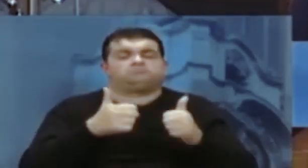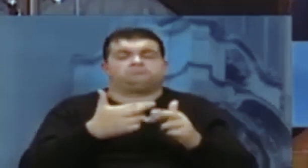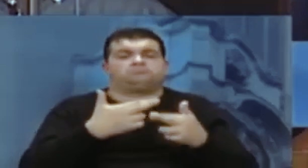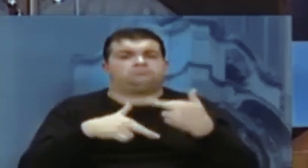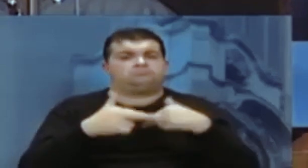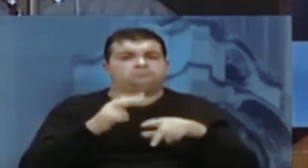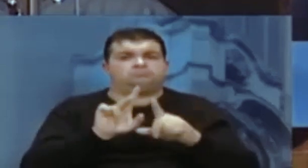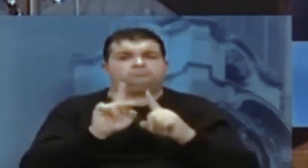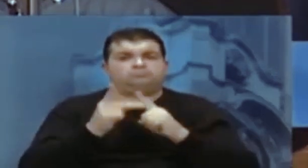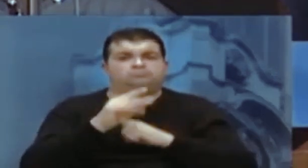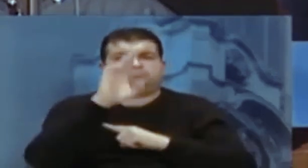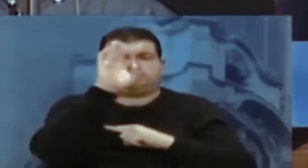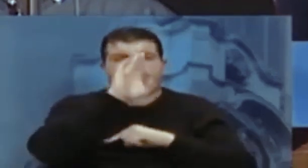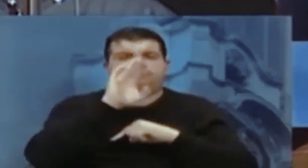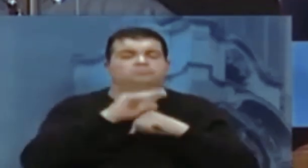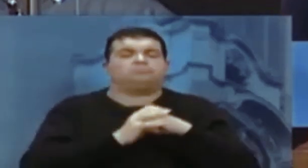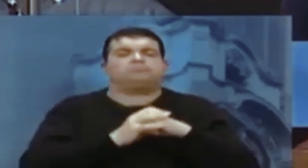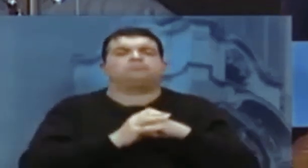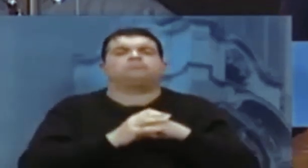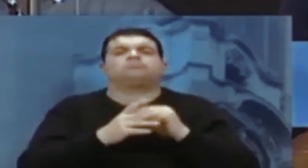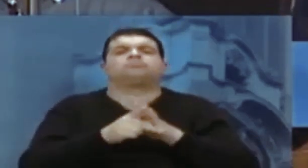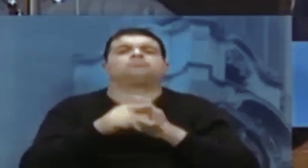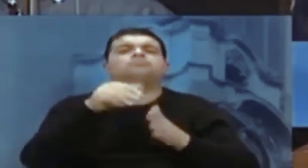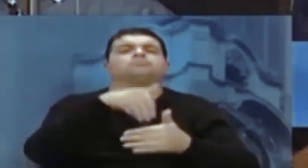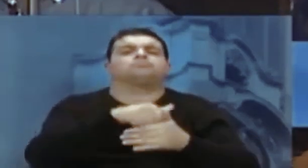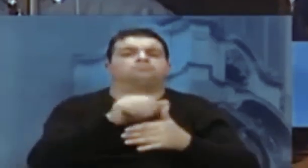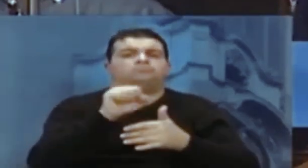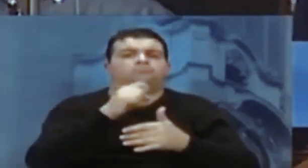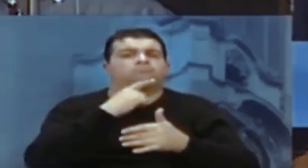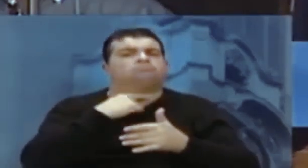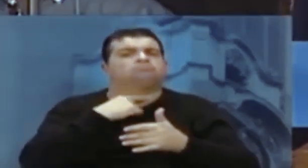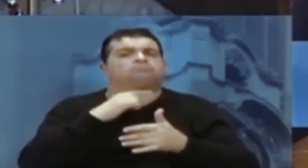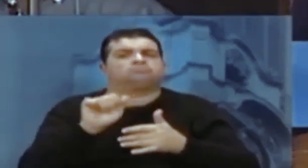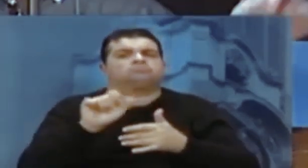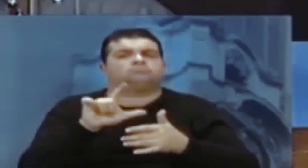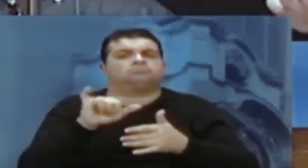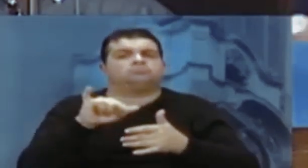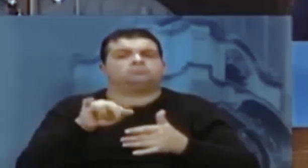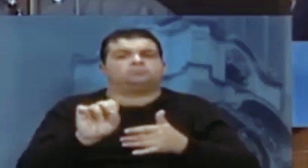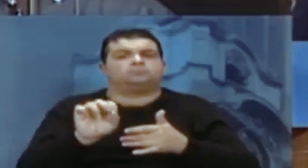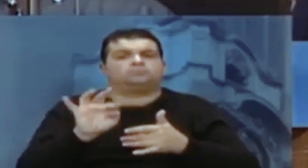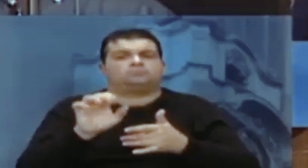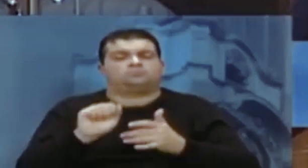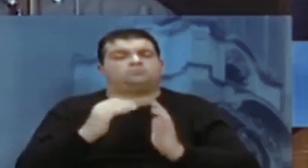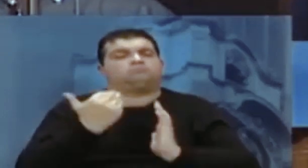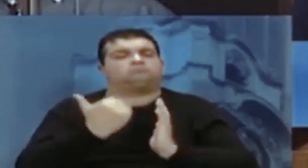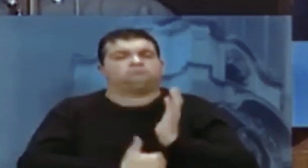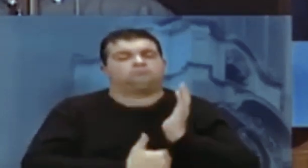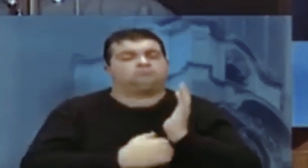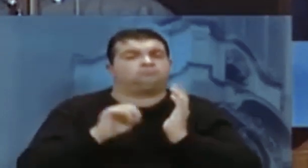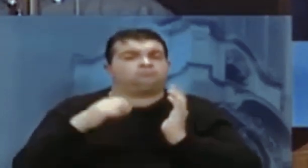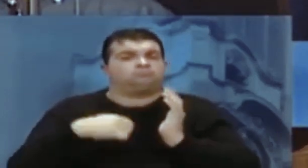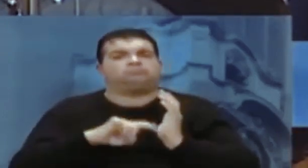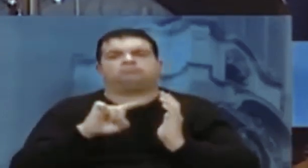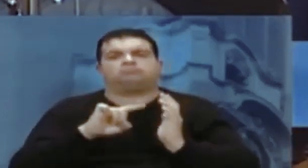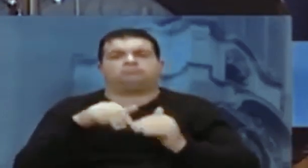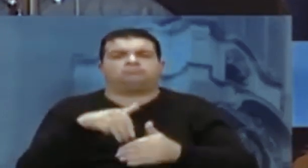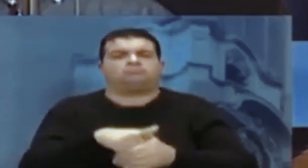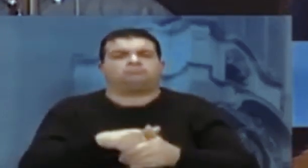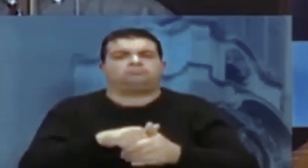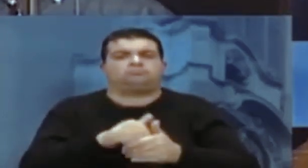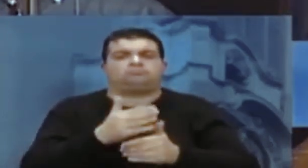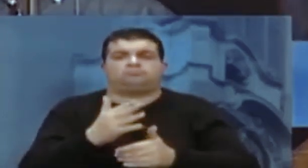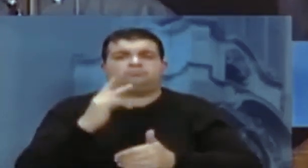reforma da Previdência do Brasil para votar, sim, a alíquota, onde nós não precisamos dos votos